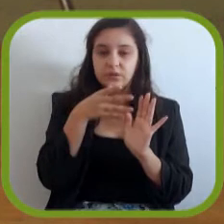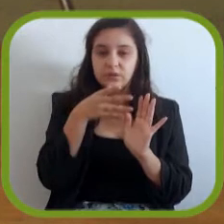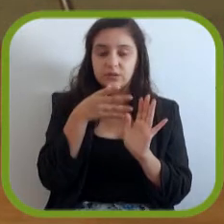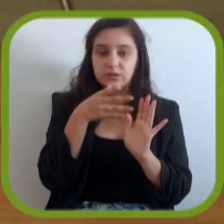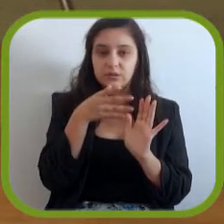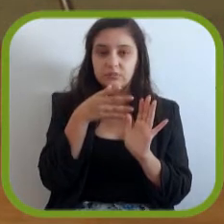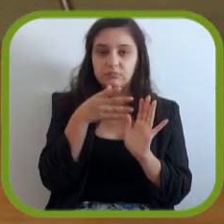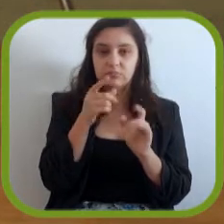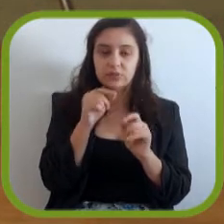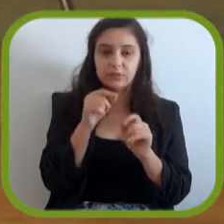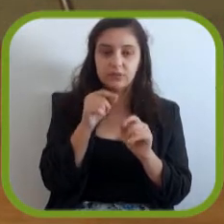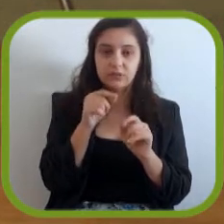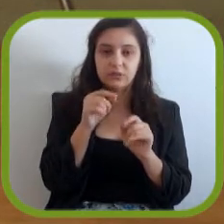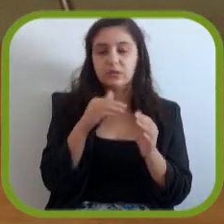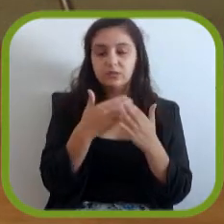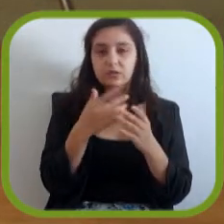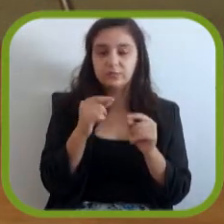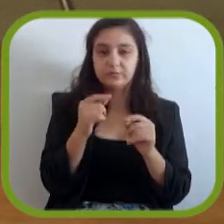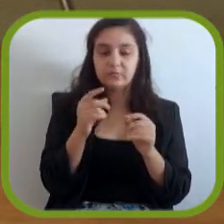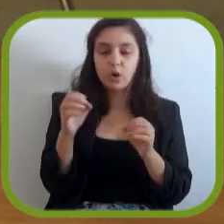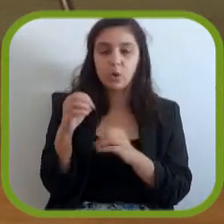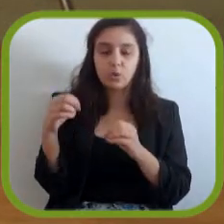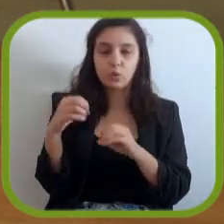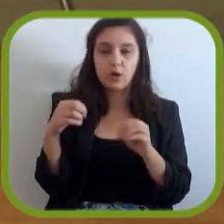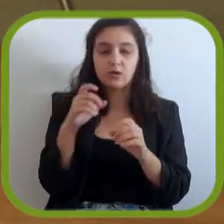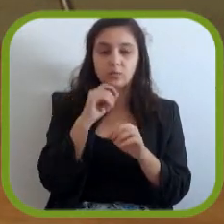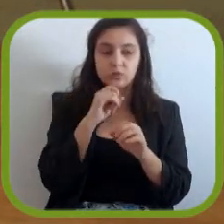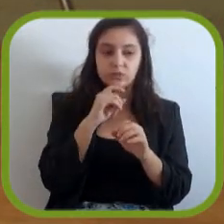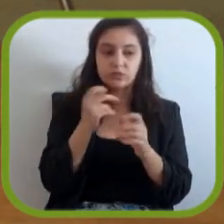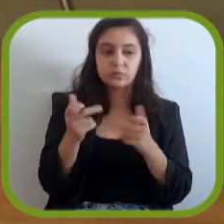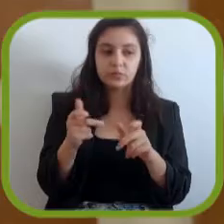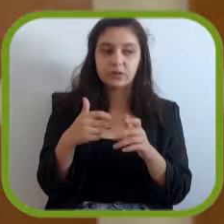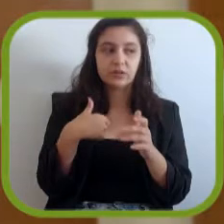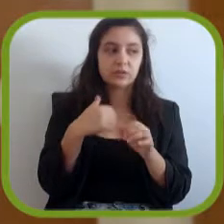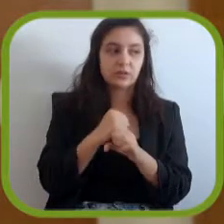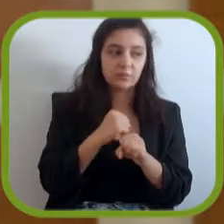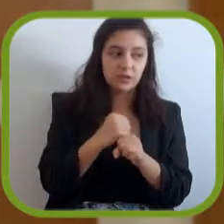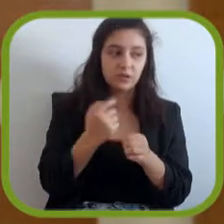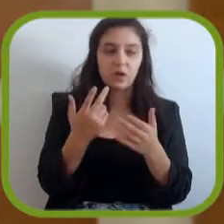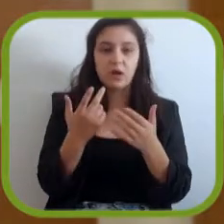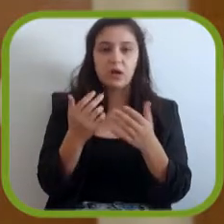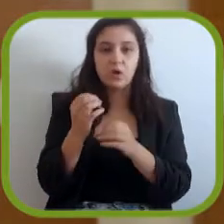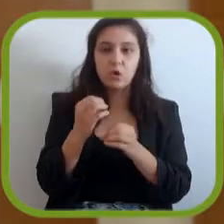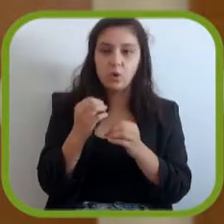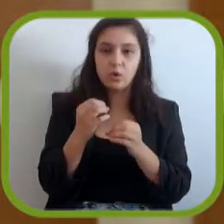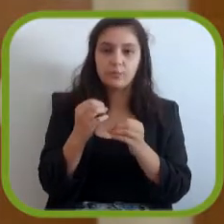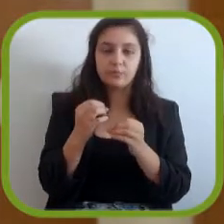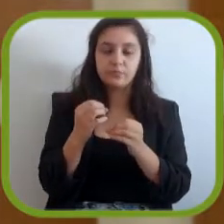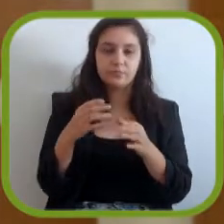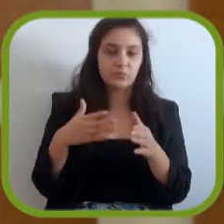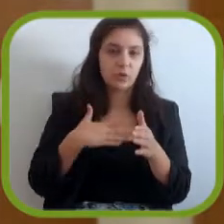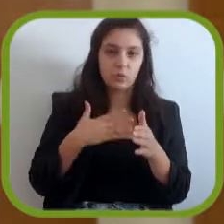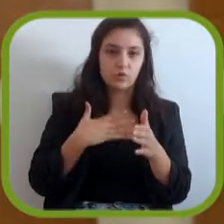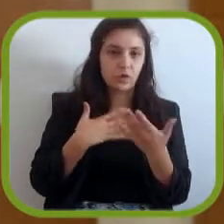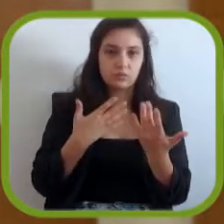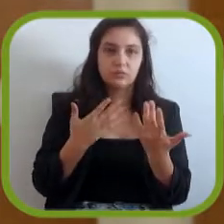muito, também contribui muito para a ausência de oportunidades de emprego, para a recusa